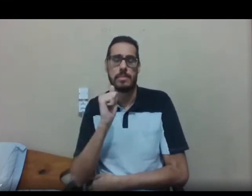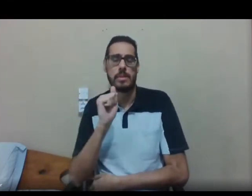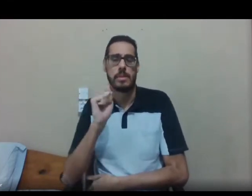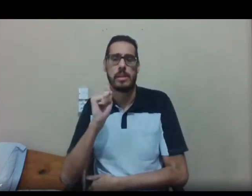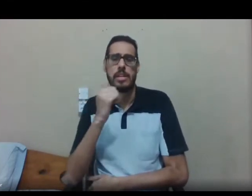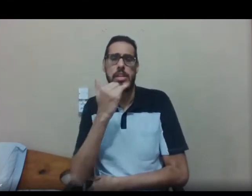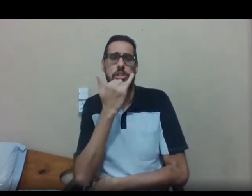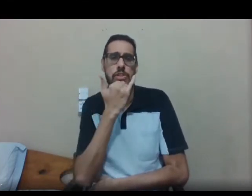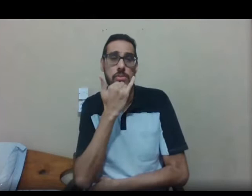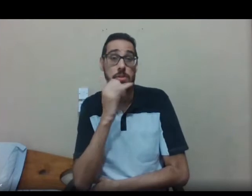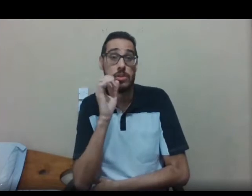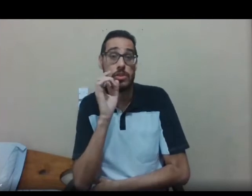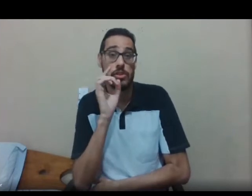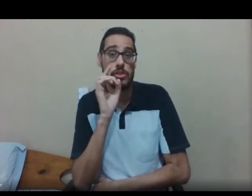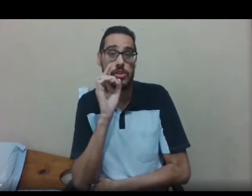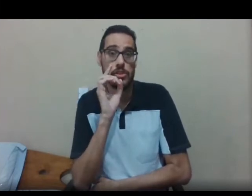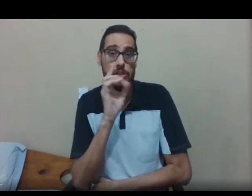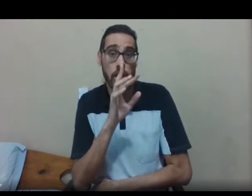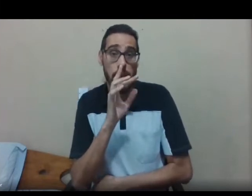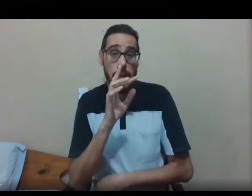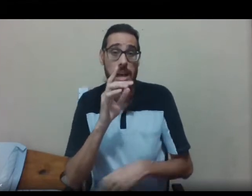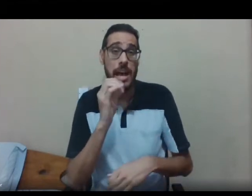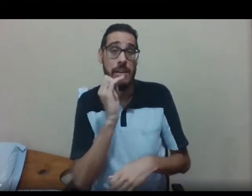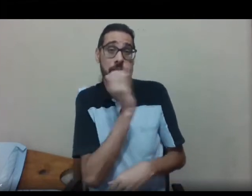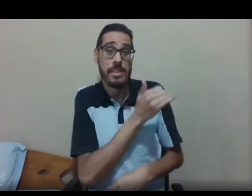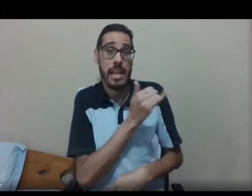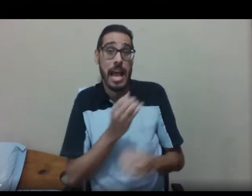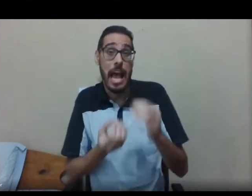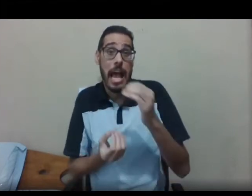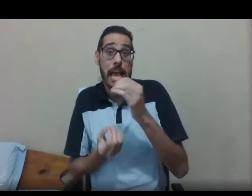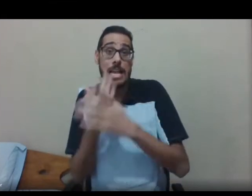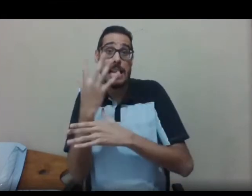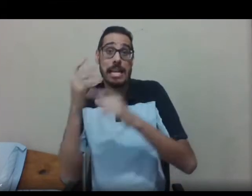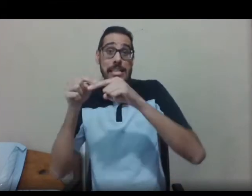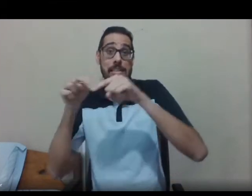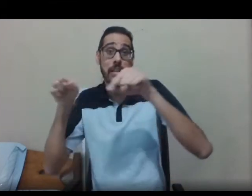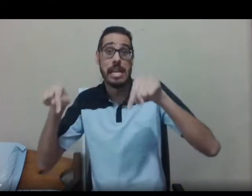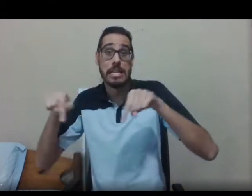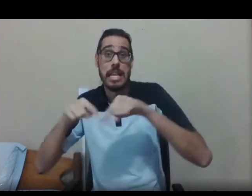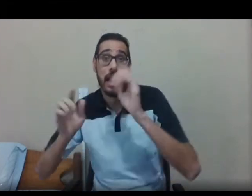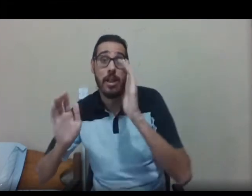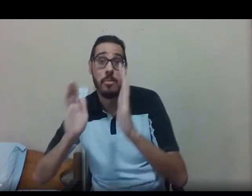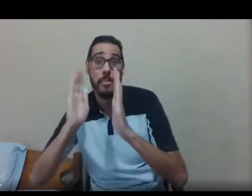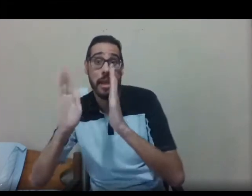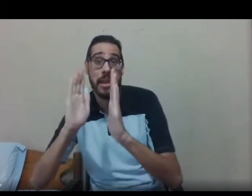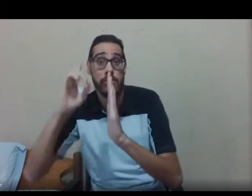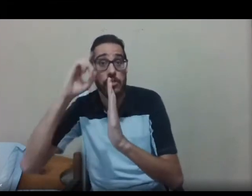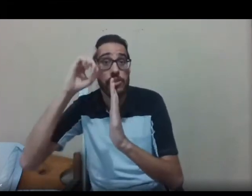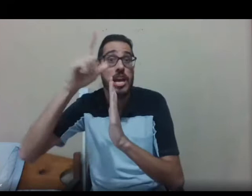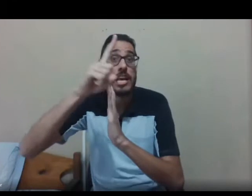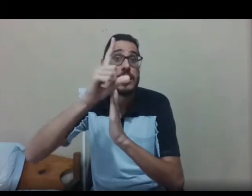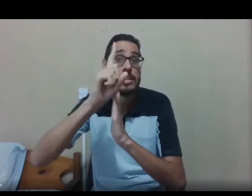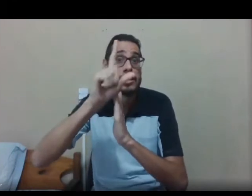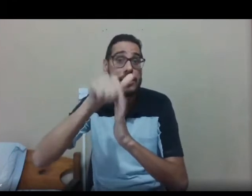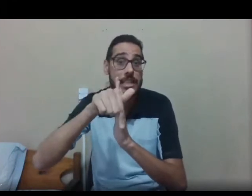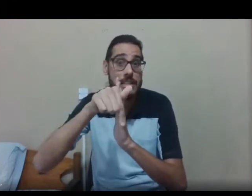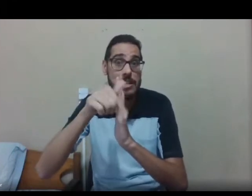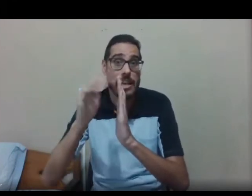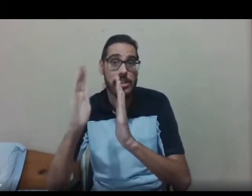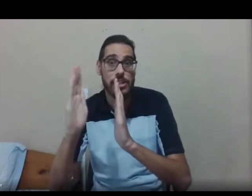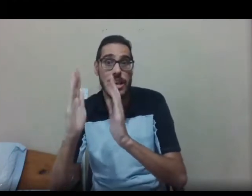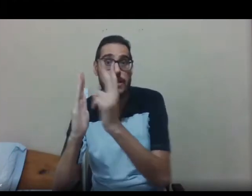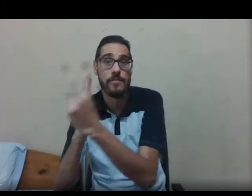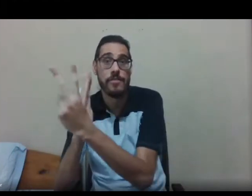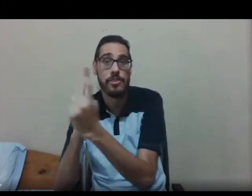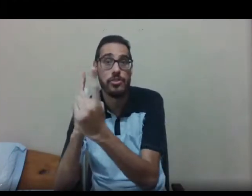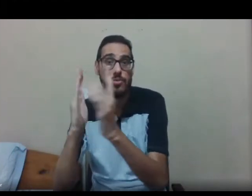A gente informa o que é que a SEAD está planejando. Peço desculpa, gente, são muitas coisas a integrar aqui. Nós não tivemos